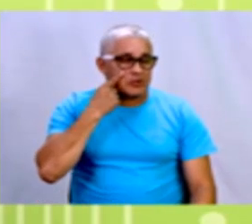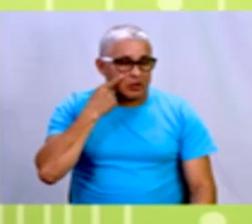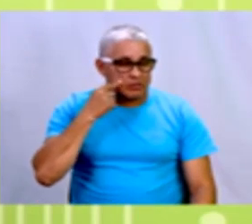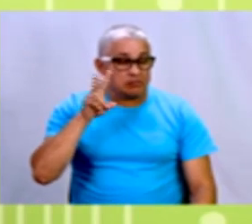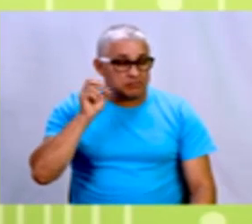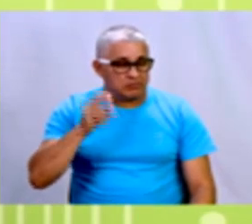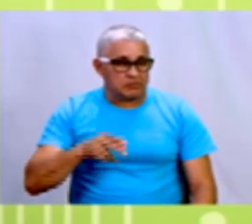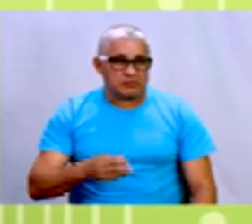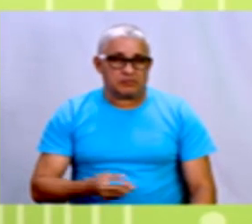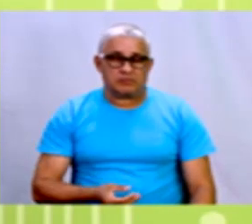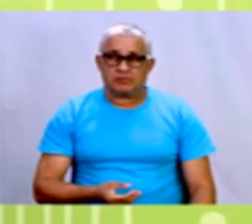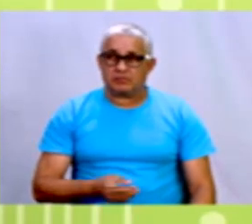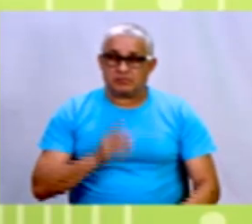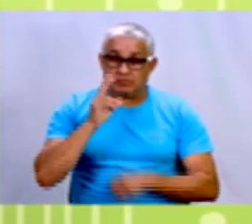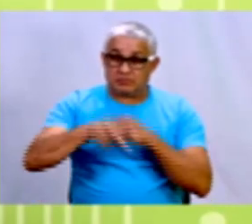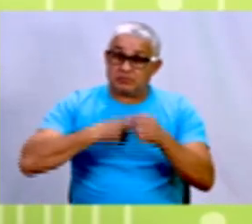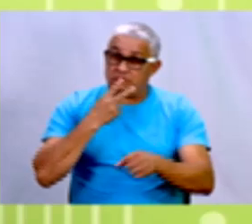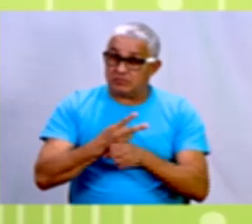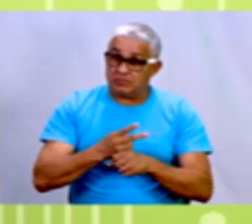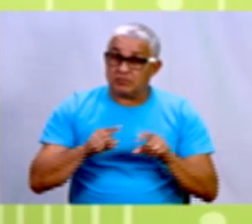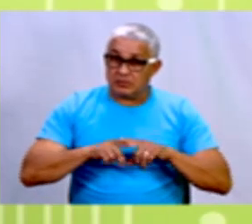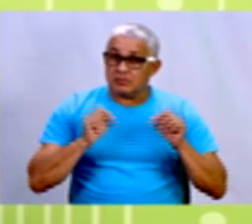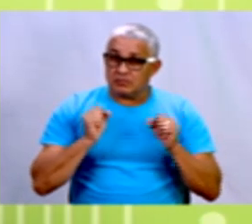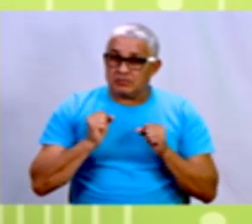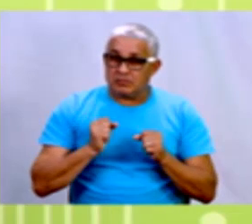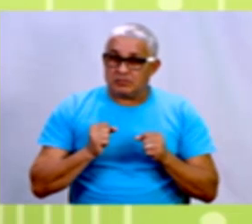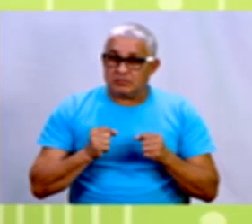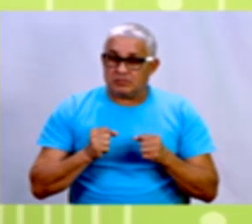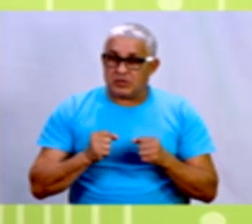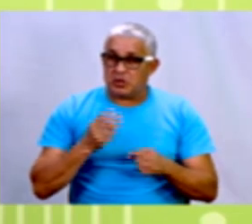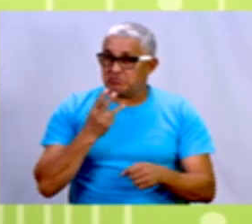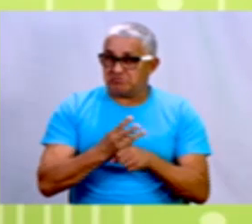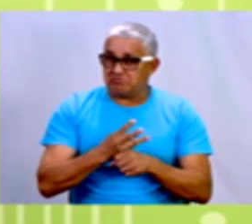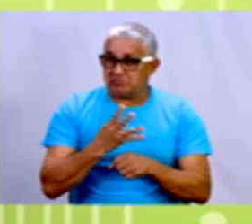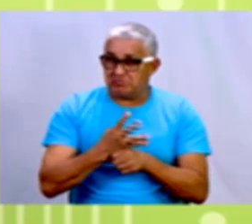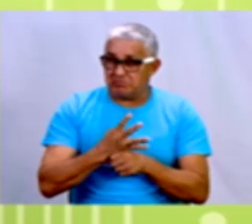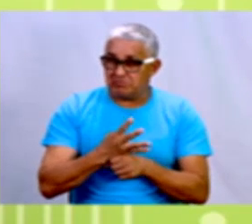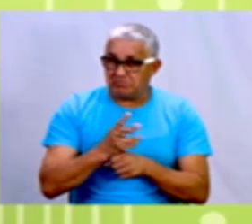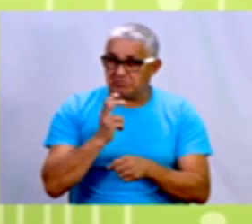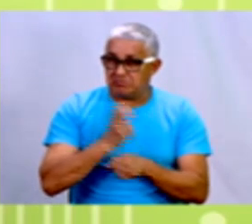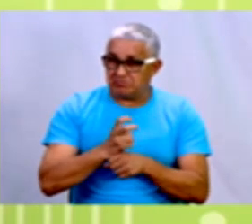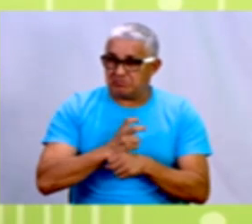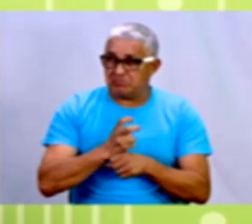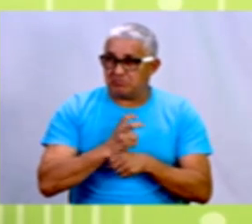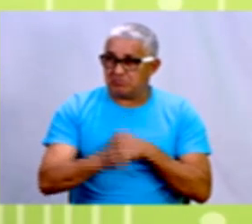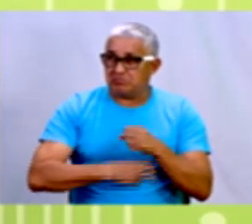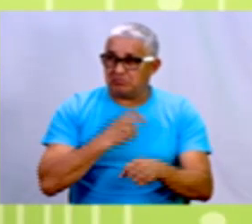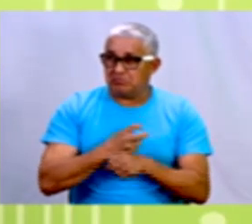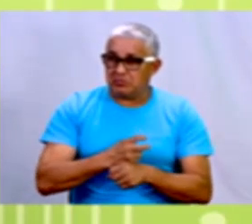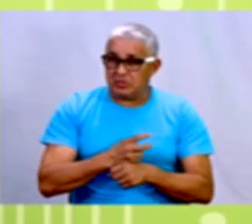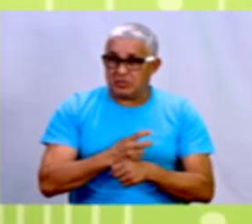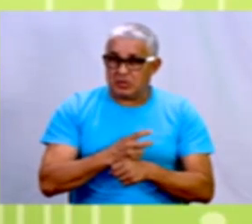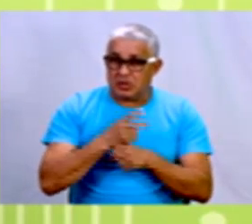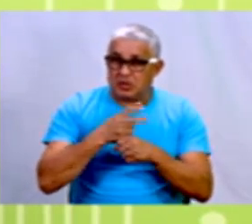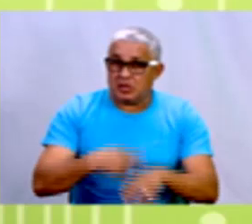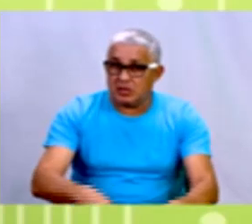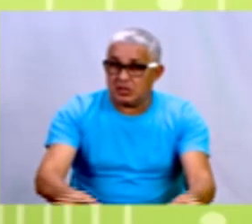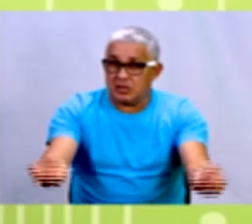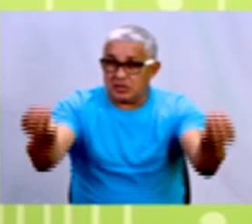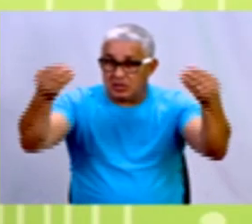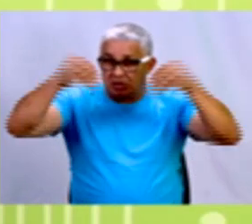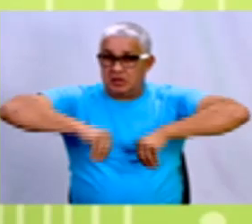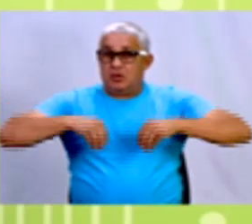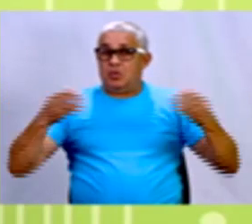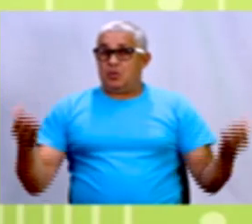eu tô dando um exemplo de 2 anos, tá, pessoal? Mas a gente pode falar aí de 3, 4, 5 anos e eu vou trazer para o hoje, para eu ver se vale a